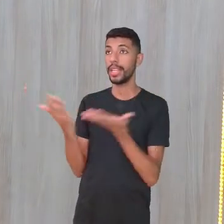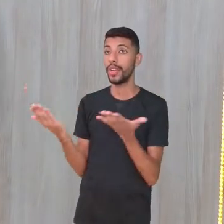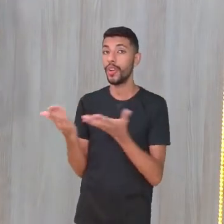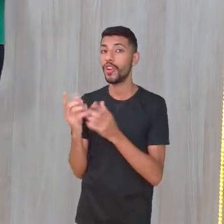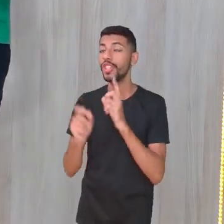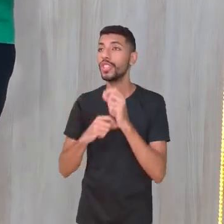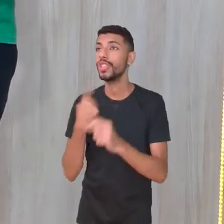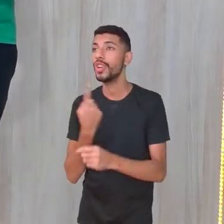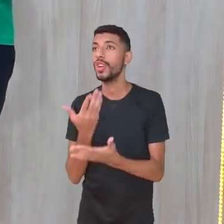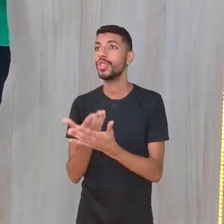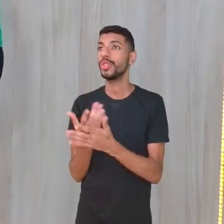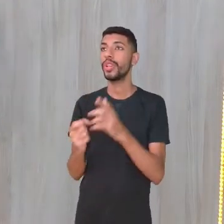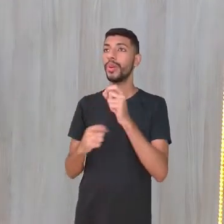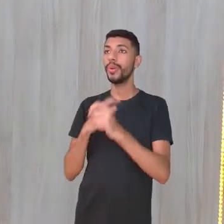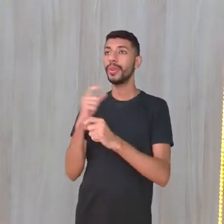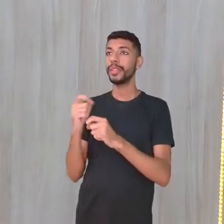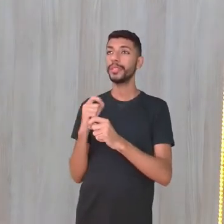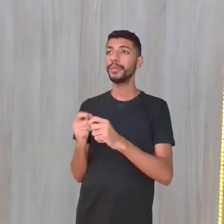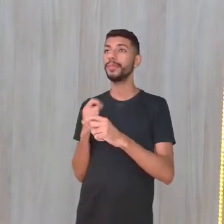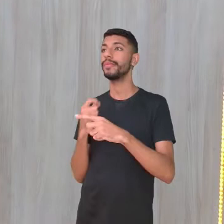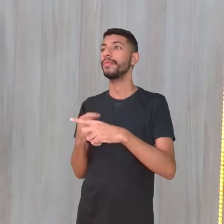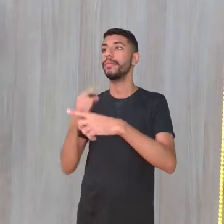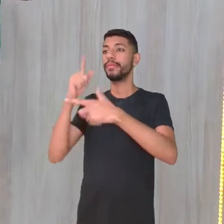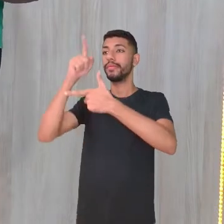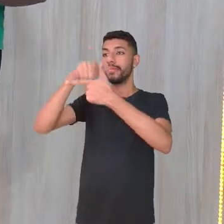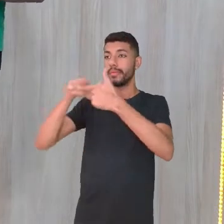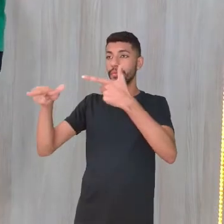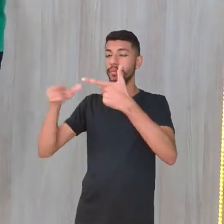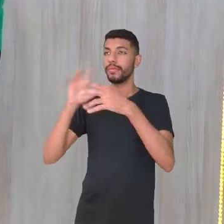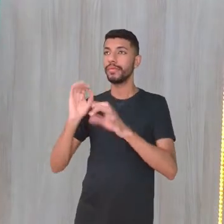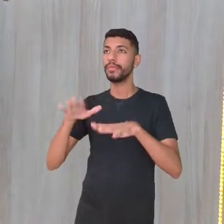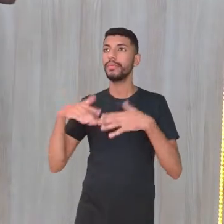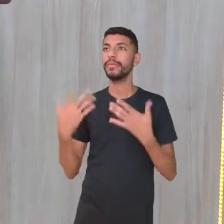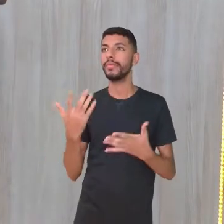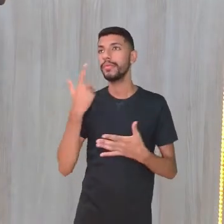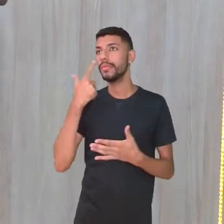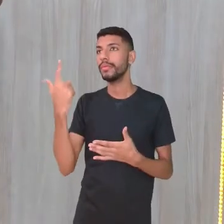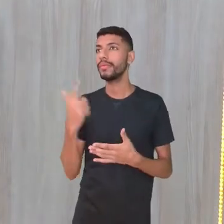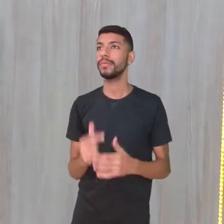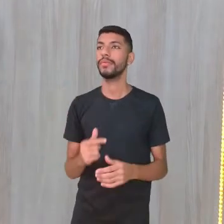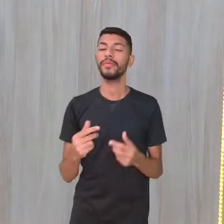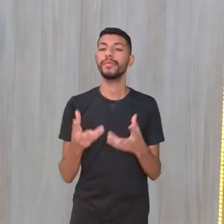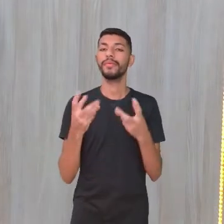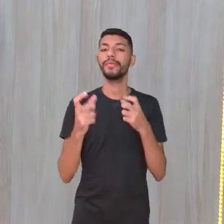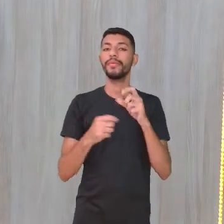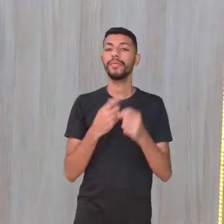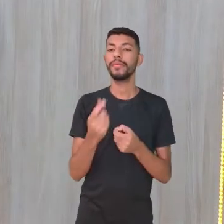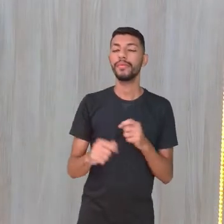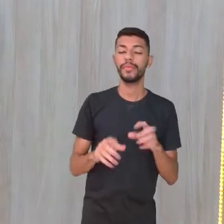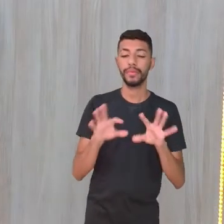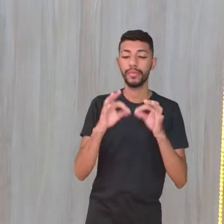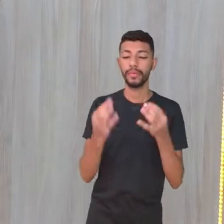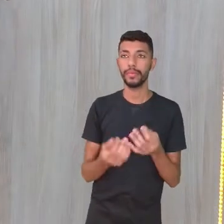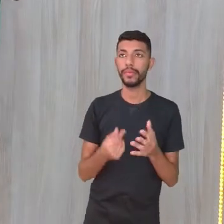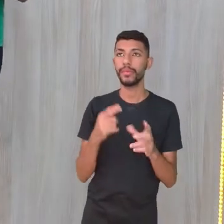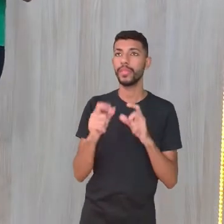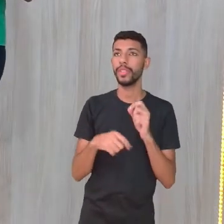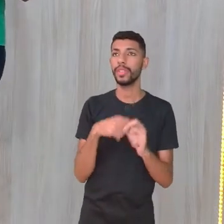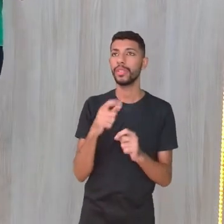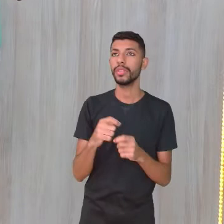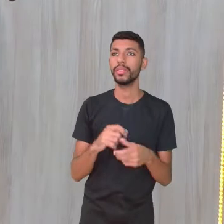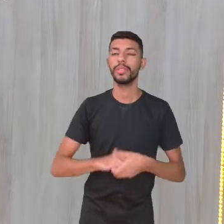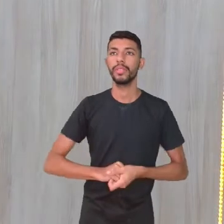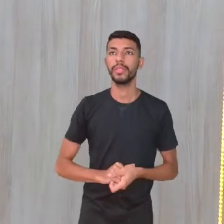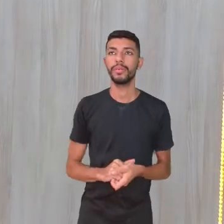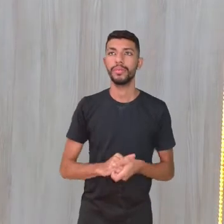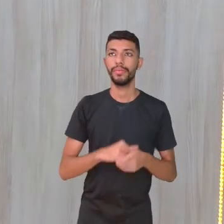a divisão, certo? Então a gente viu que, simplificando, né, a adição e subtração de fração, a